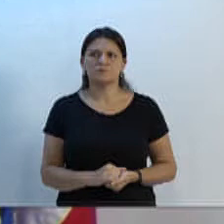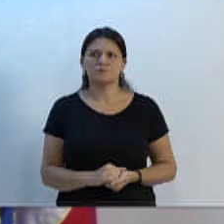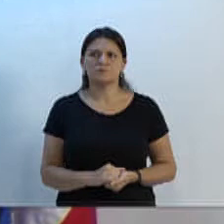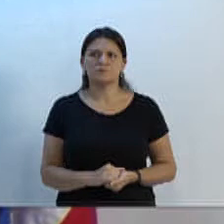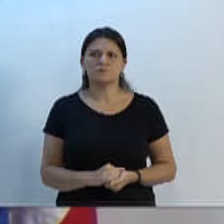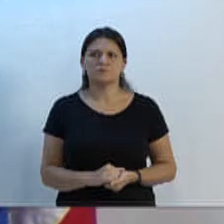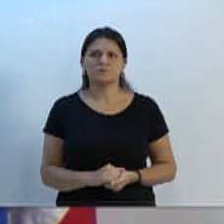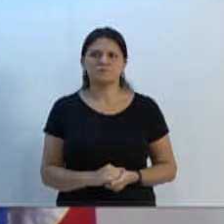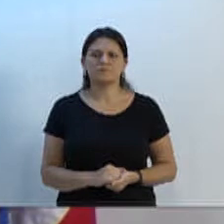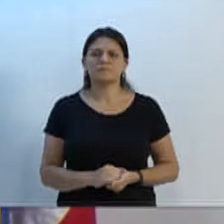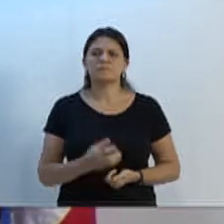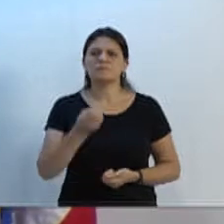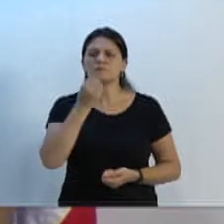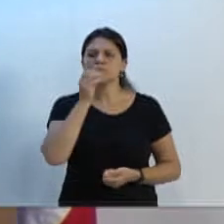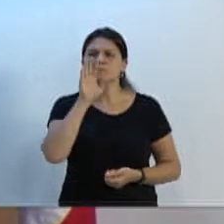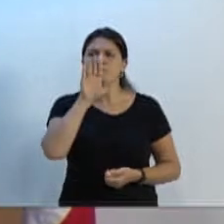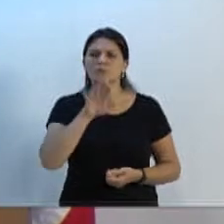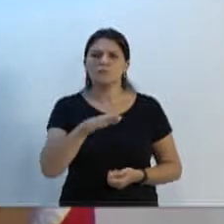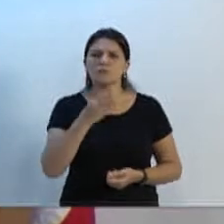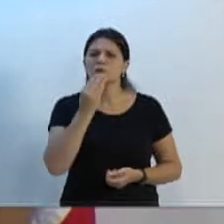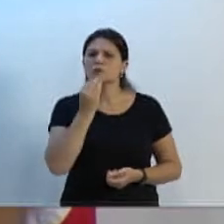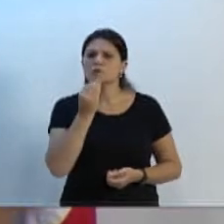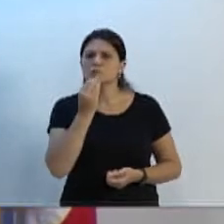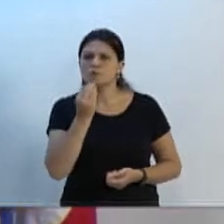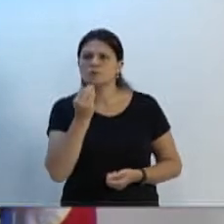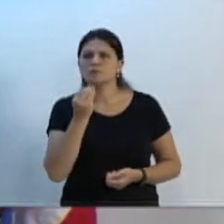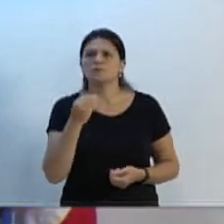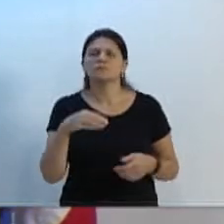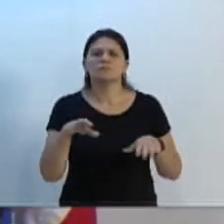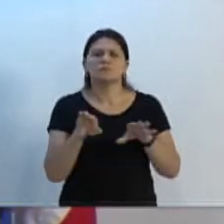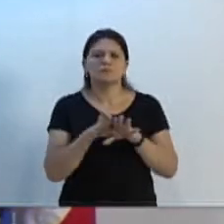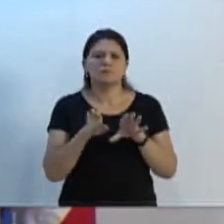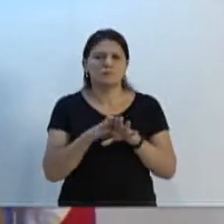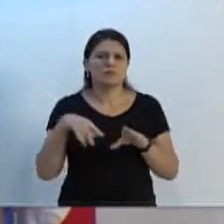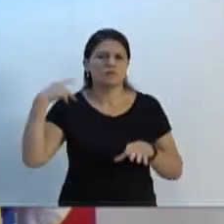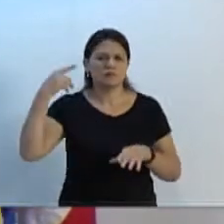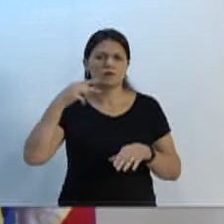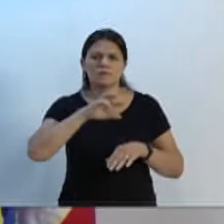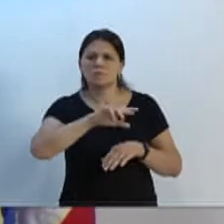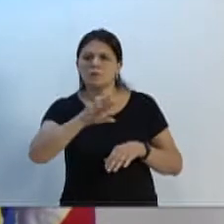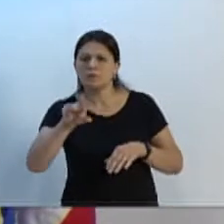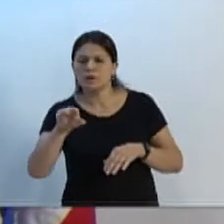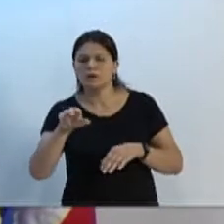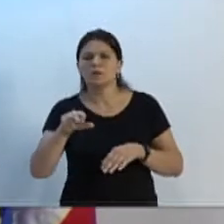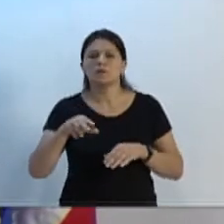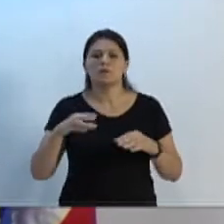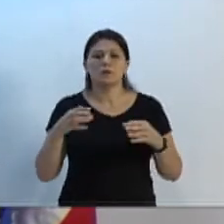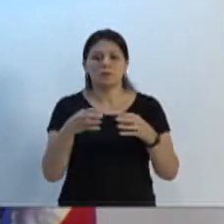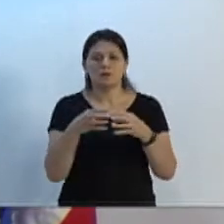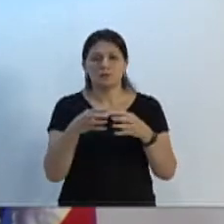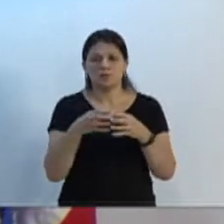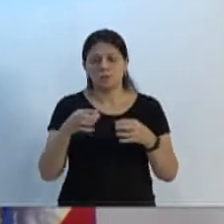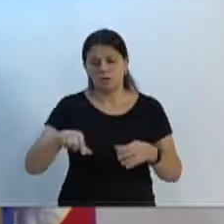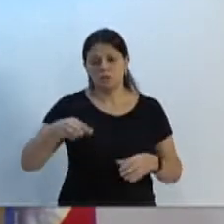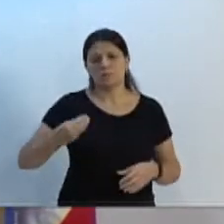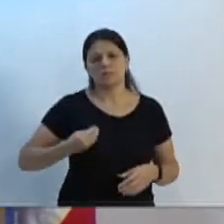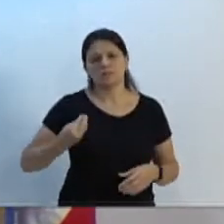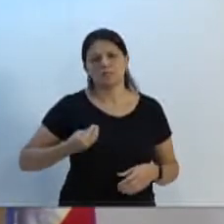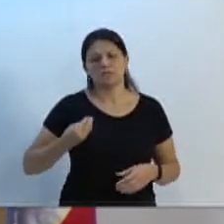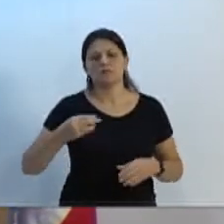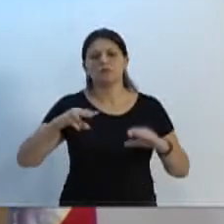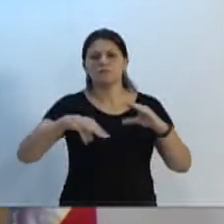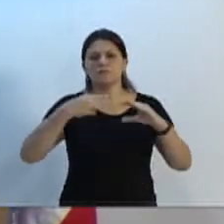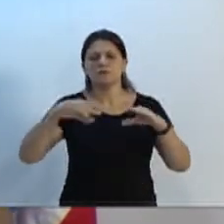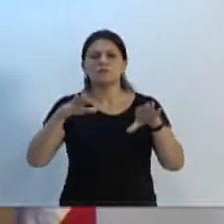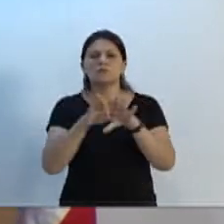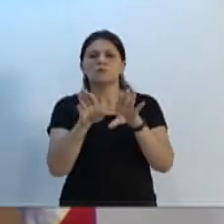oi boa tarde vera do bruno precisa dos trabalhos vereadores público presente aqui na câmara de vereadores uma boa tarde